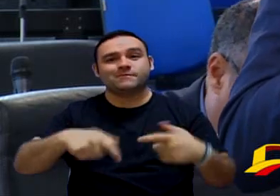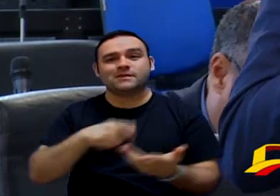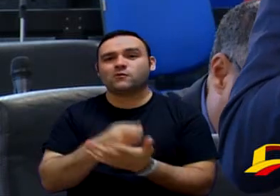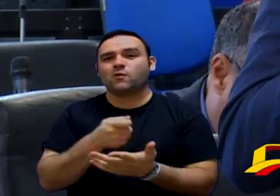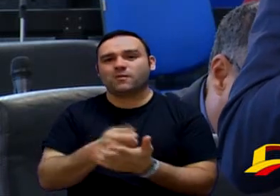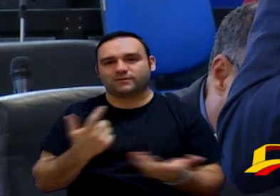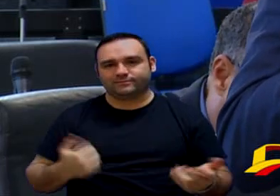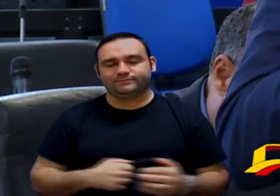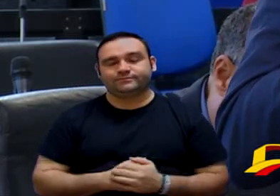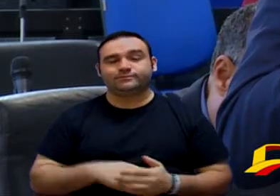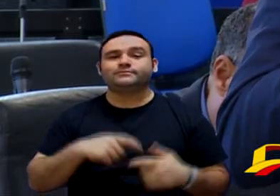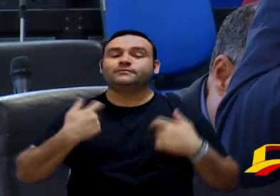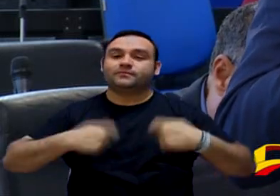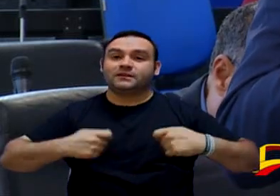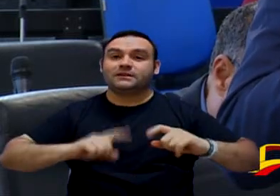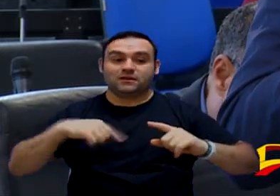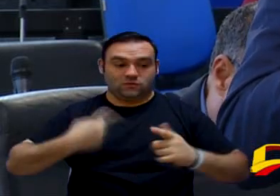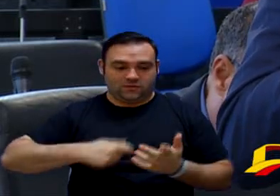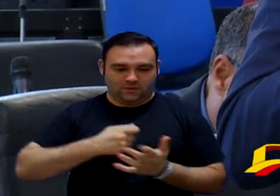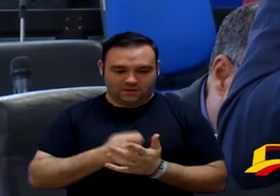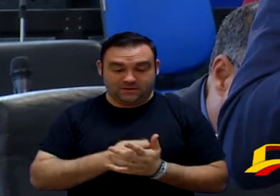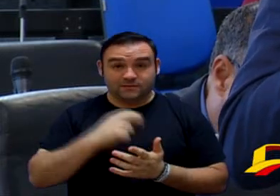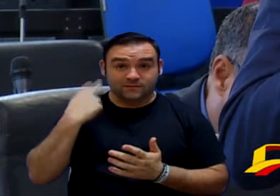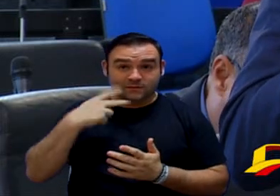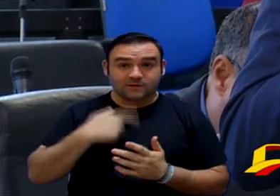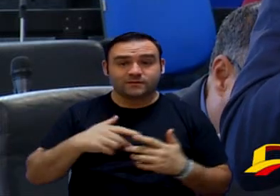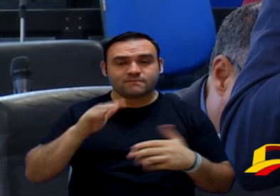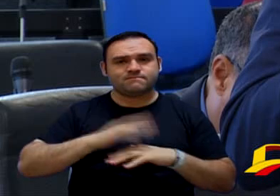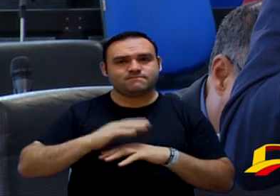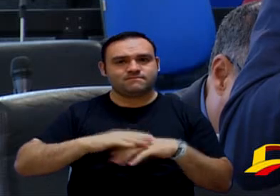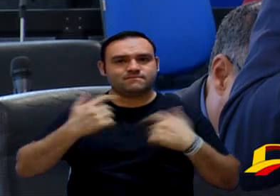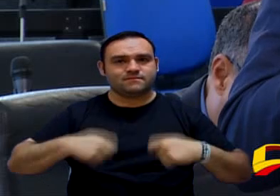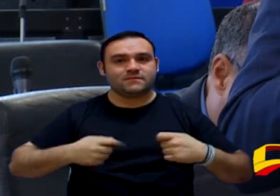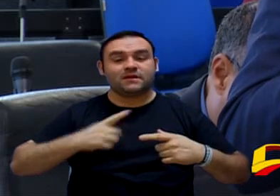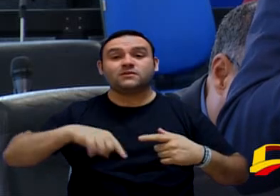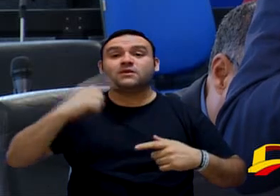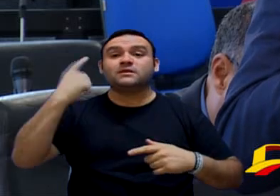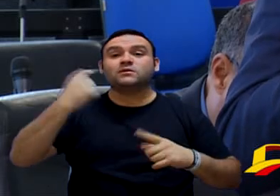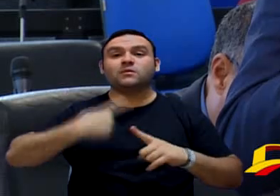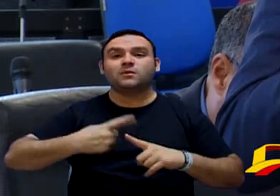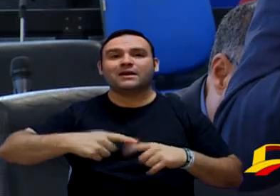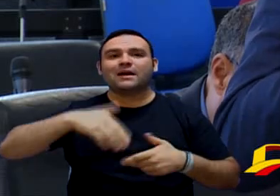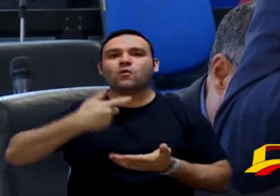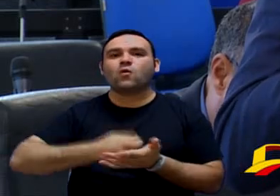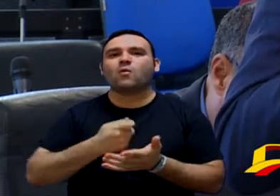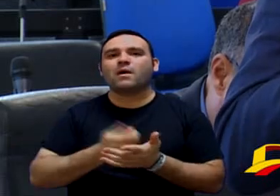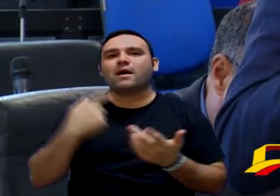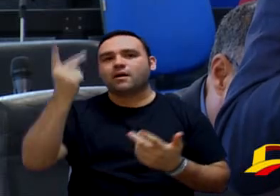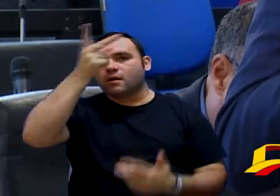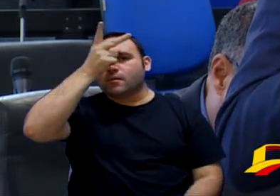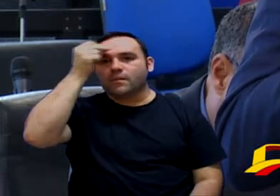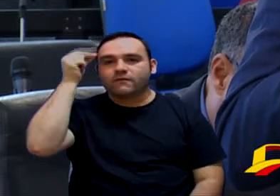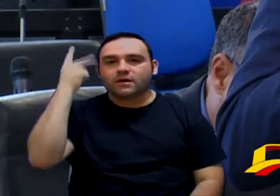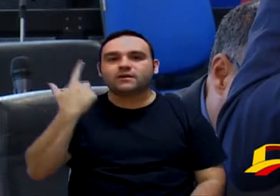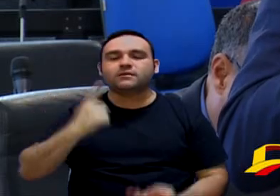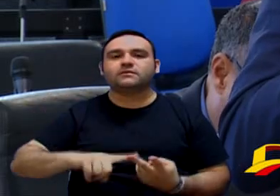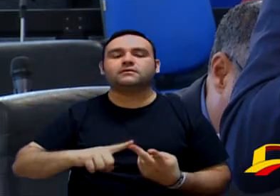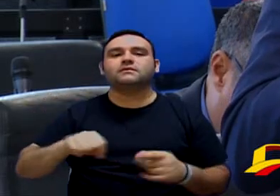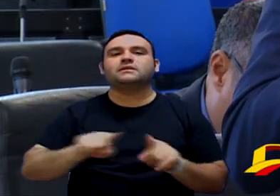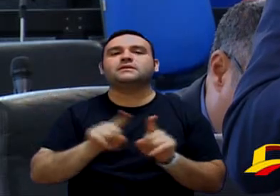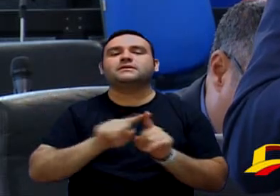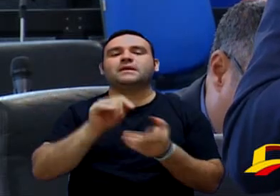cobrar temos que fazer nossa obrigação como Vereador nessa casa fomos eleito para cobrar o Executivo